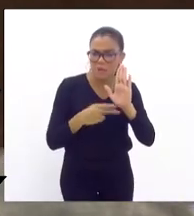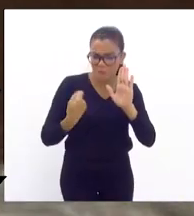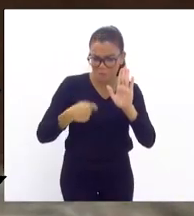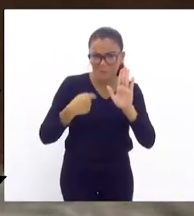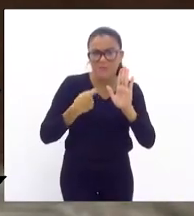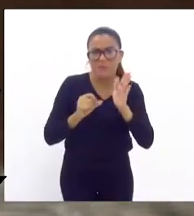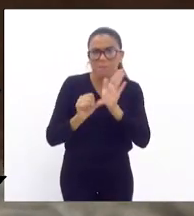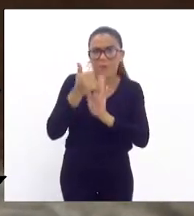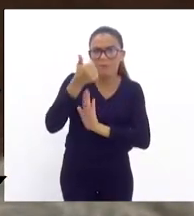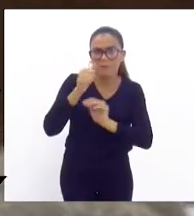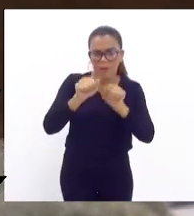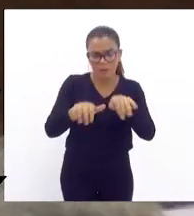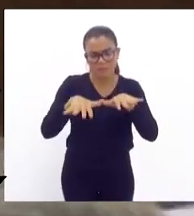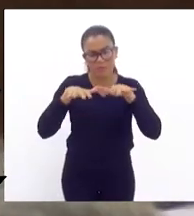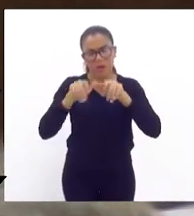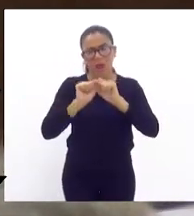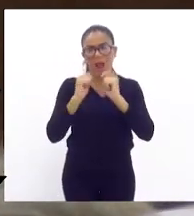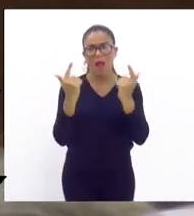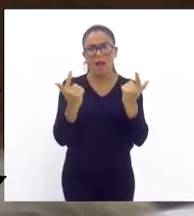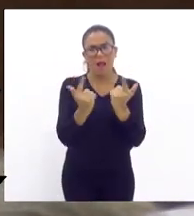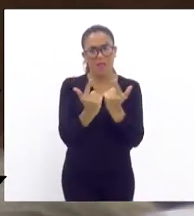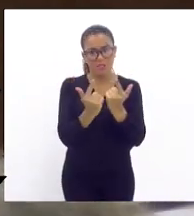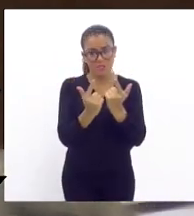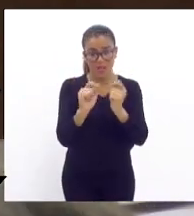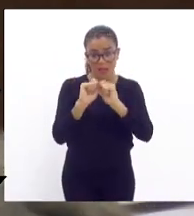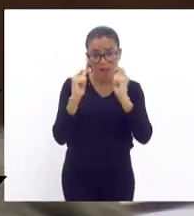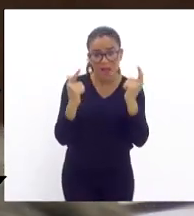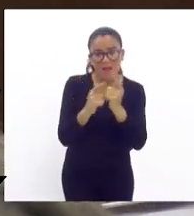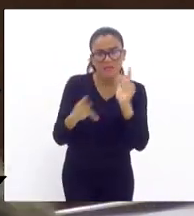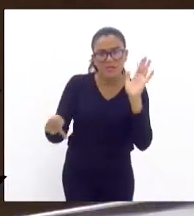casa, porque é a casa do público, do povo.